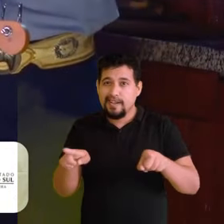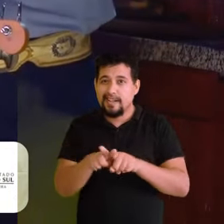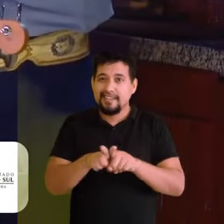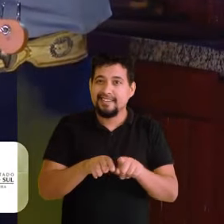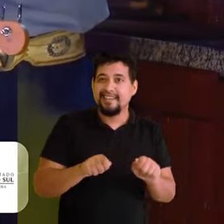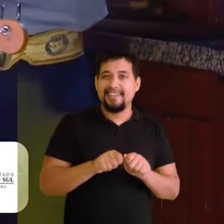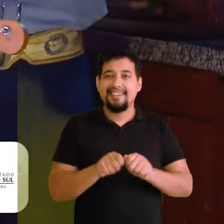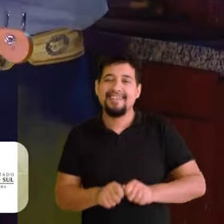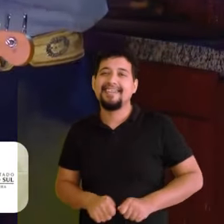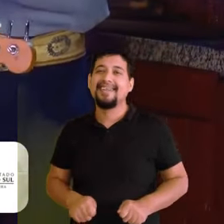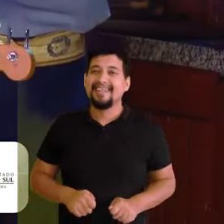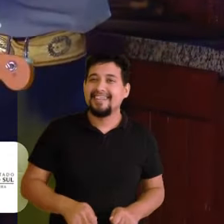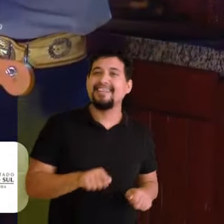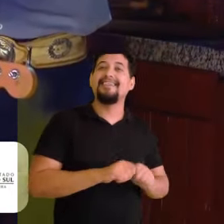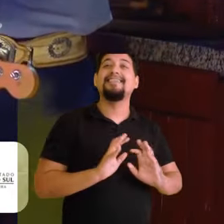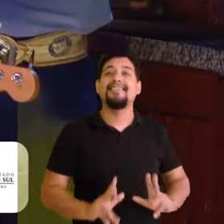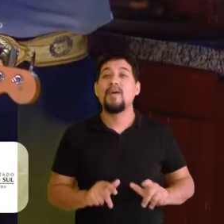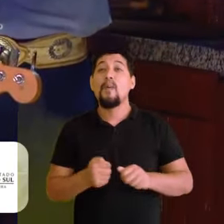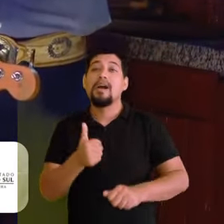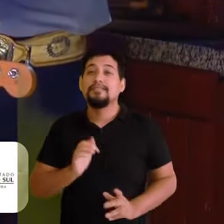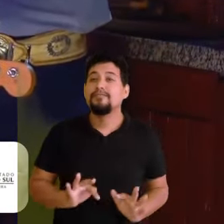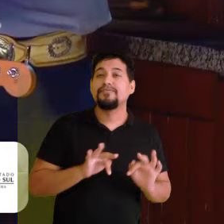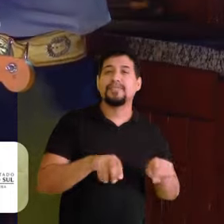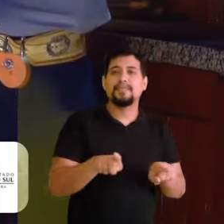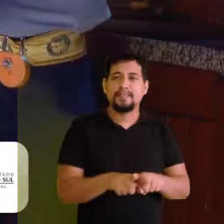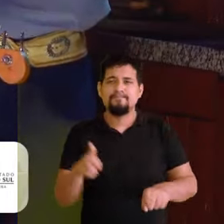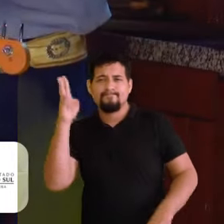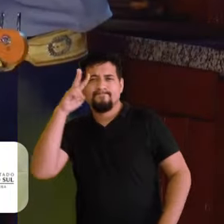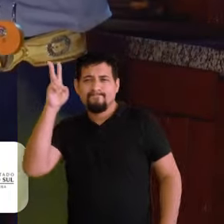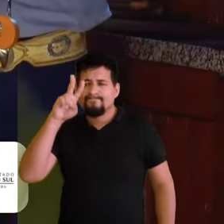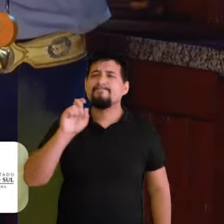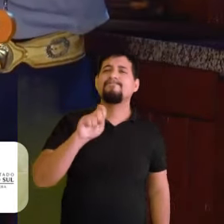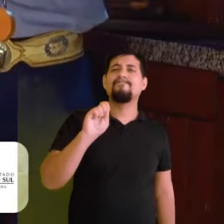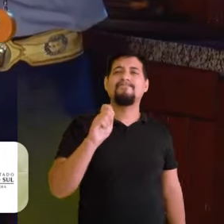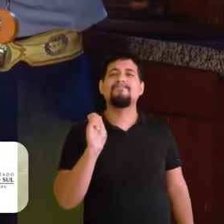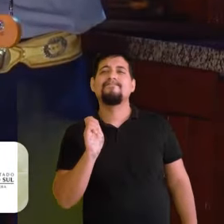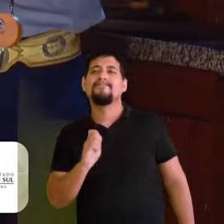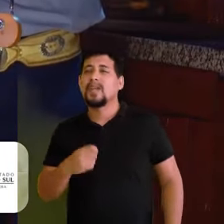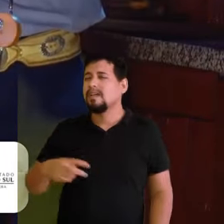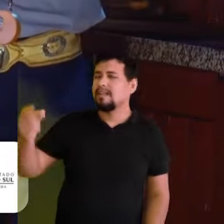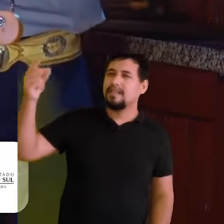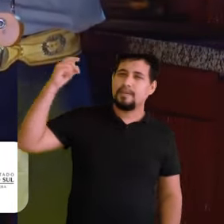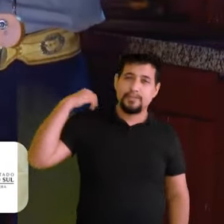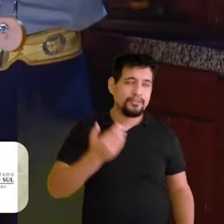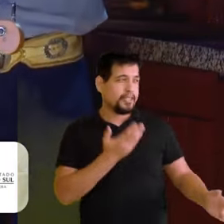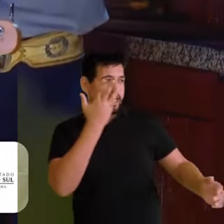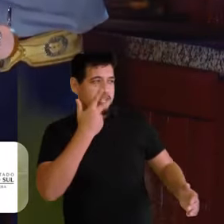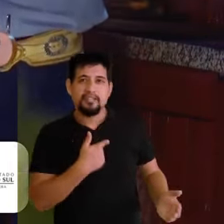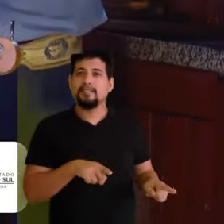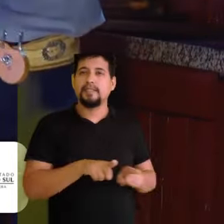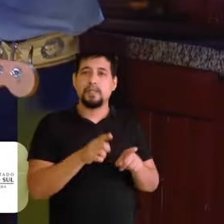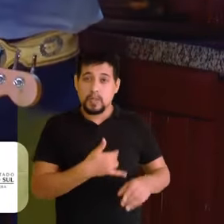avançada já quase no fim, relembra em mim seus tempos de piá, quando vi o berrante que seu pai tocava